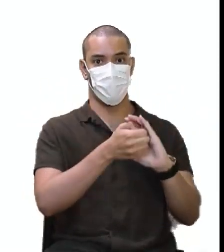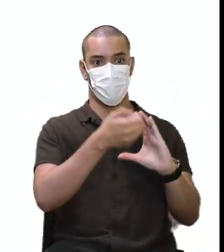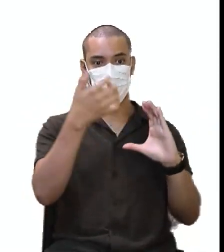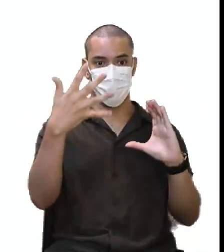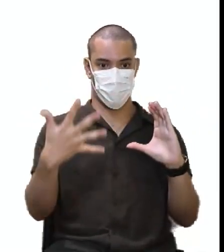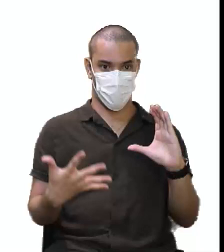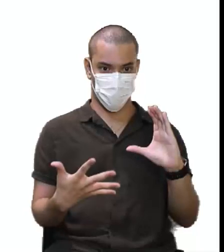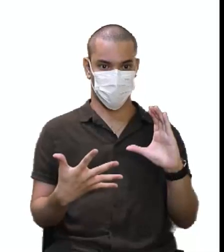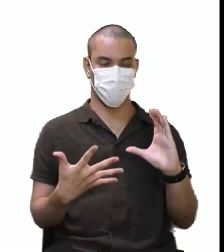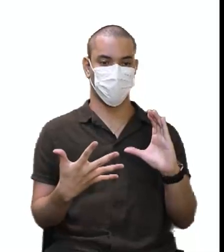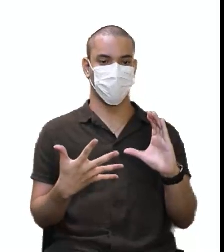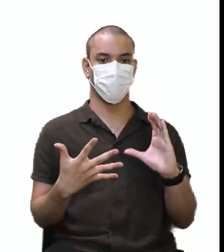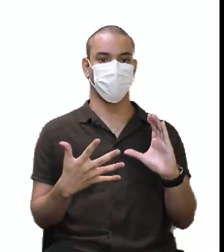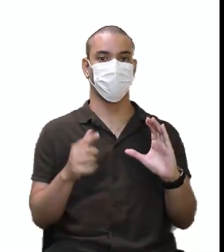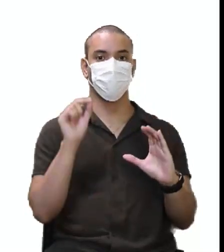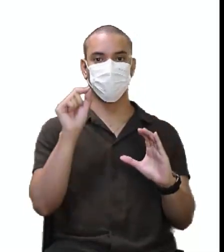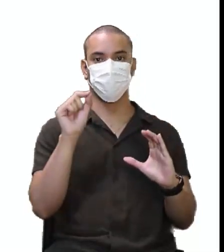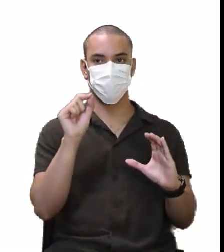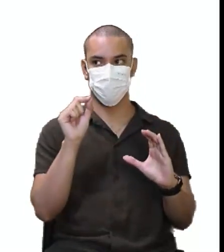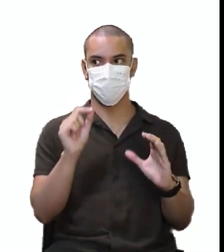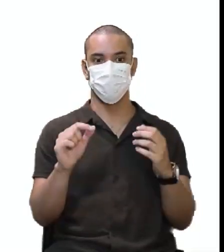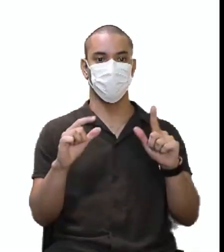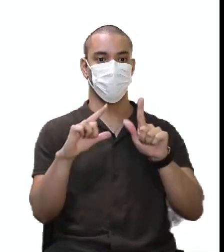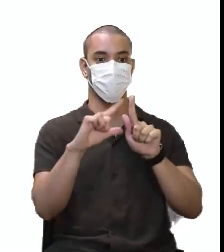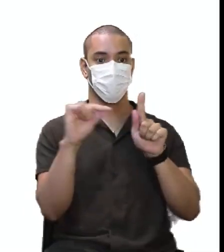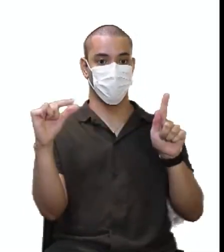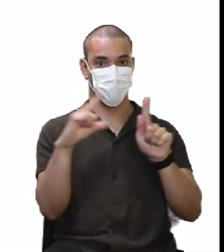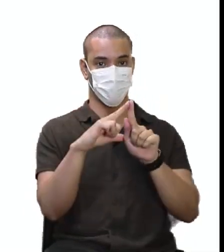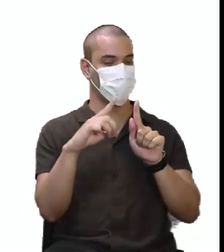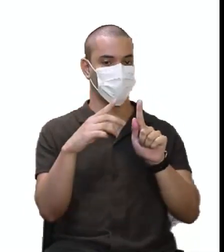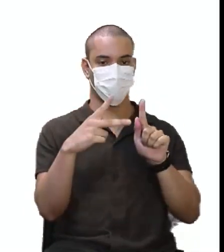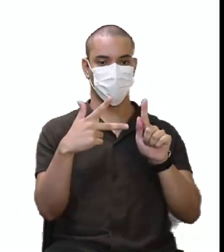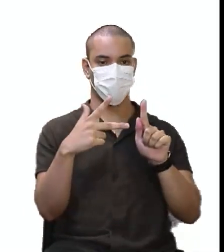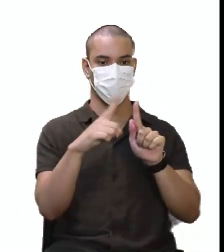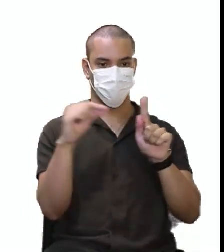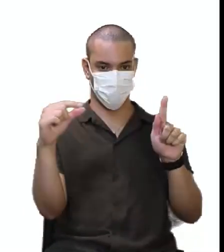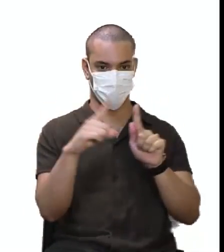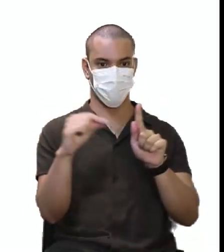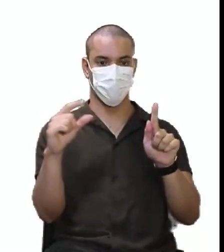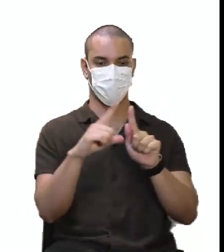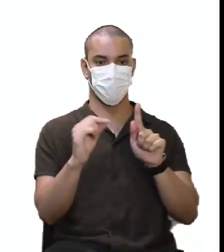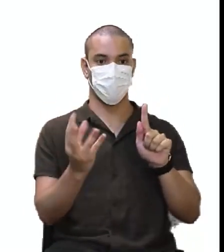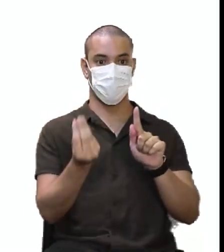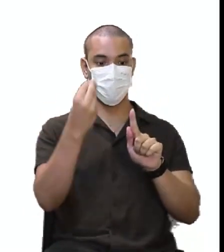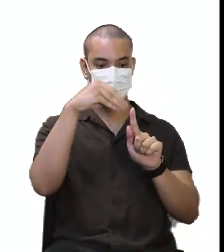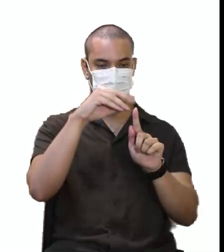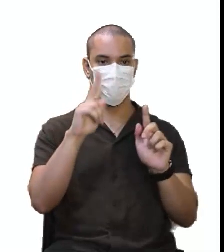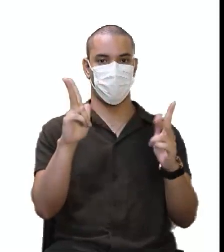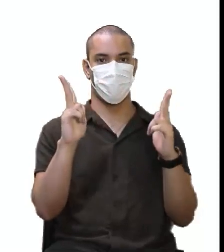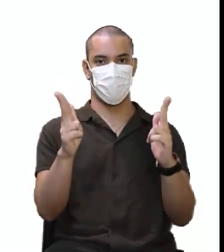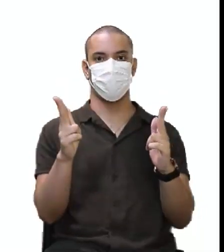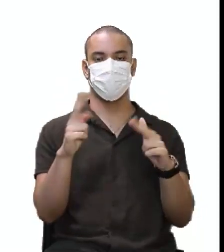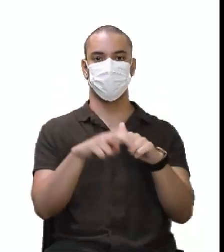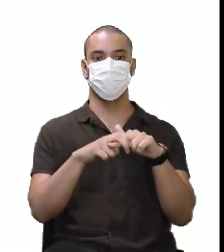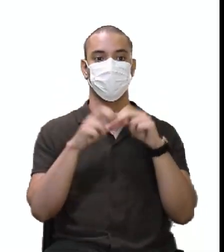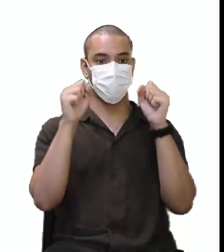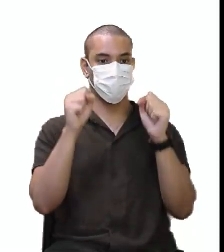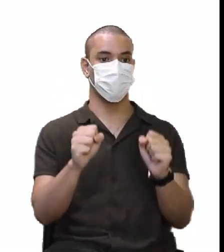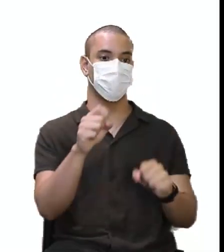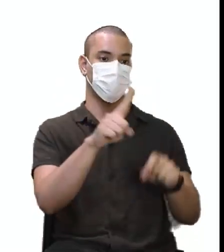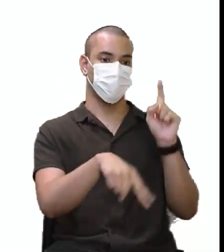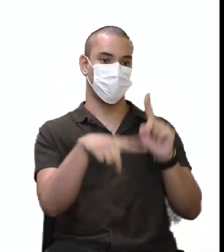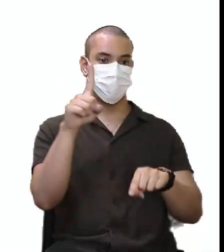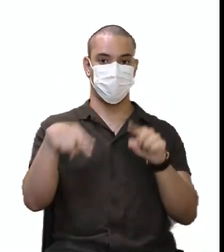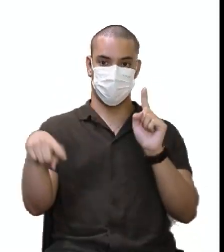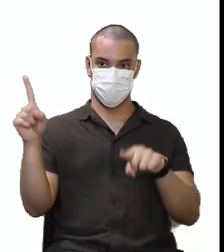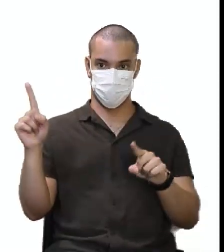característica. Ou seja, o genótipo é igual, tá bom? Só que a manifestação dessa característica que pode variar, que